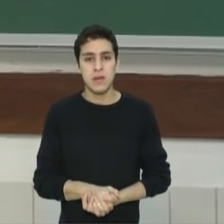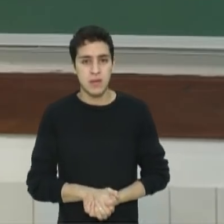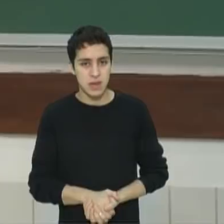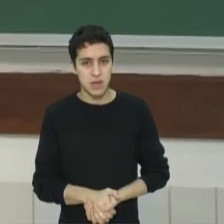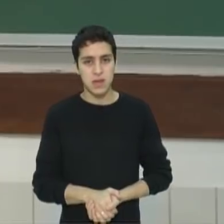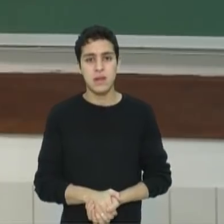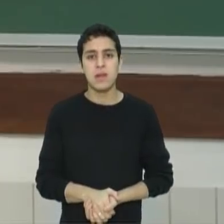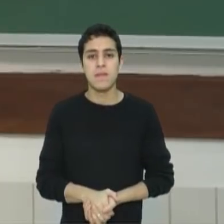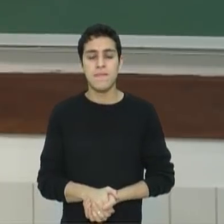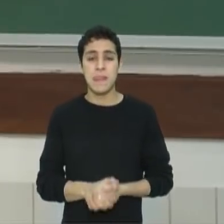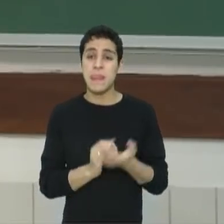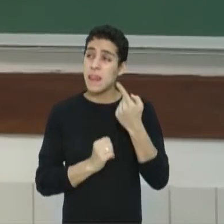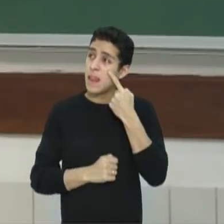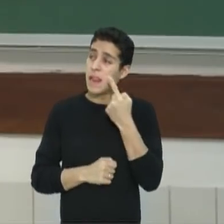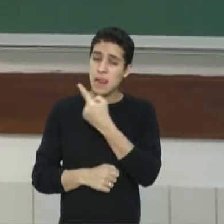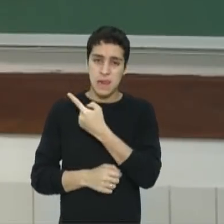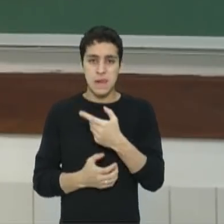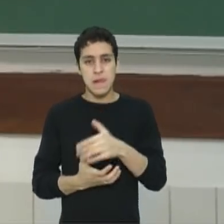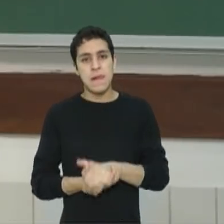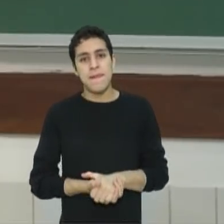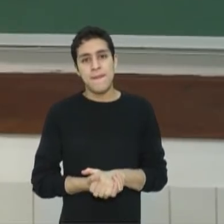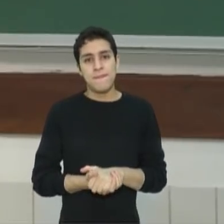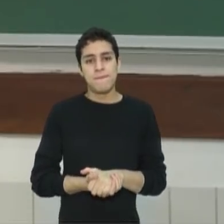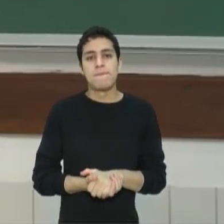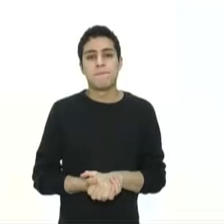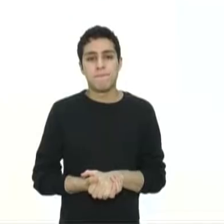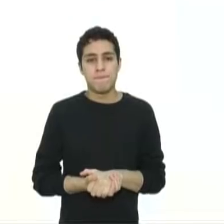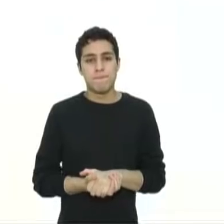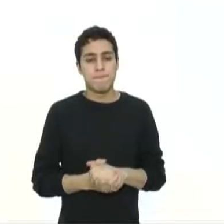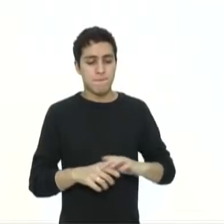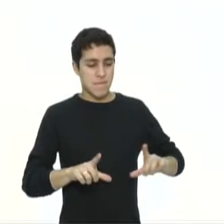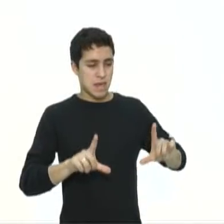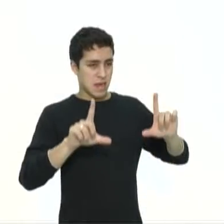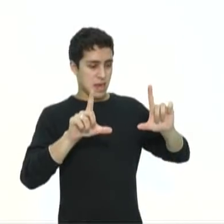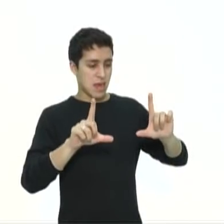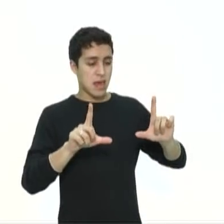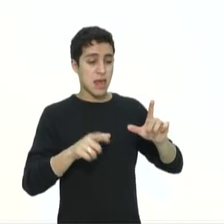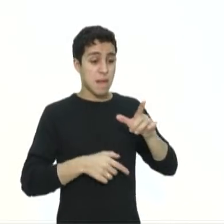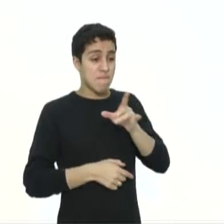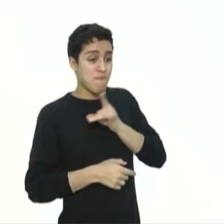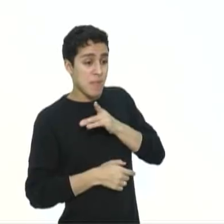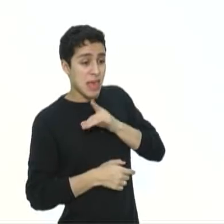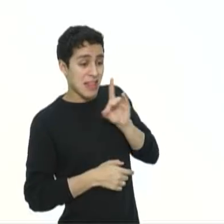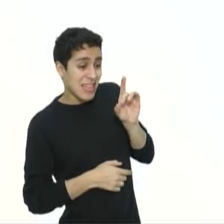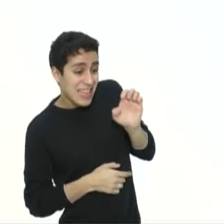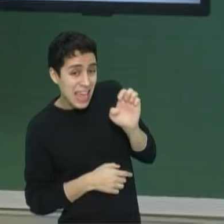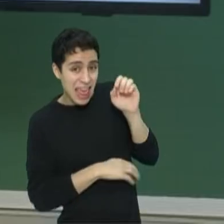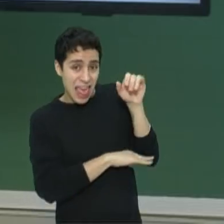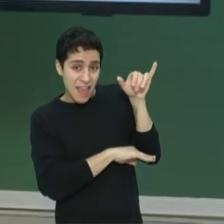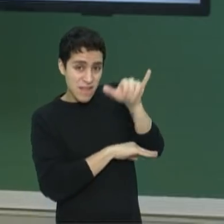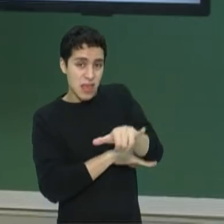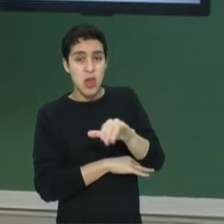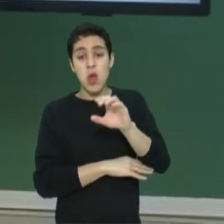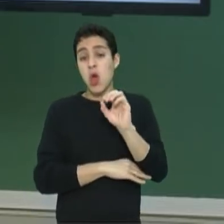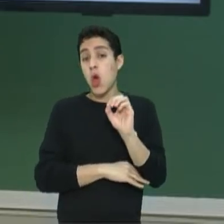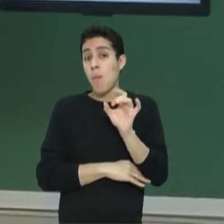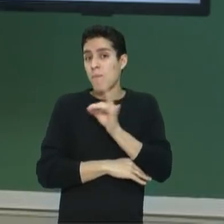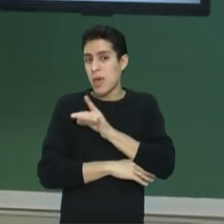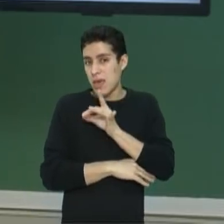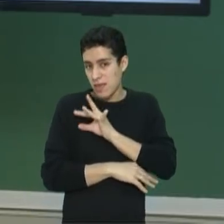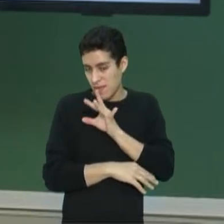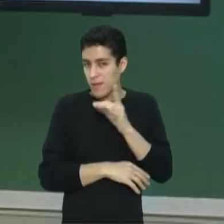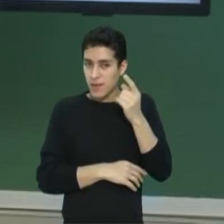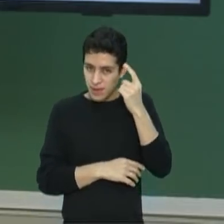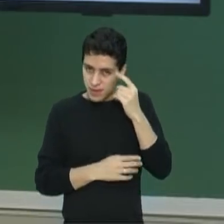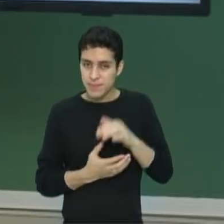Retornando então, pessoal, olha lá no primeiro quadrinho, quando ele diz, eu tenho medo de avião. O medo é um substantivo porque eu coloco